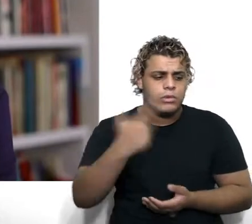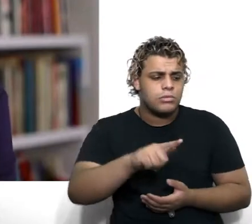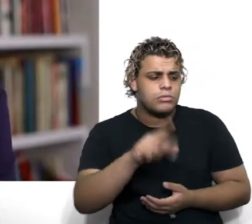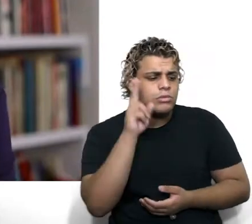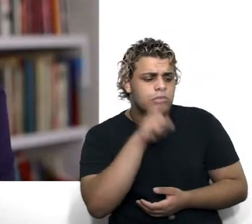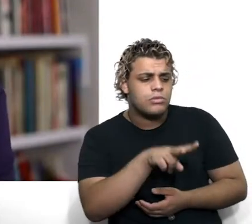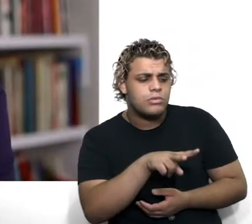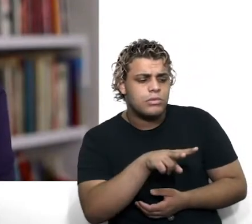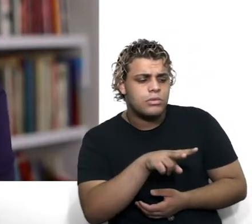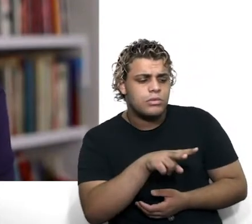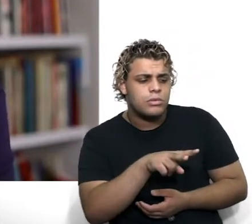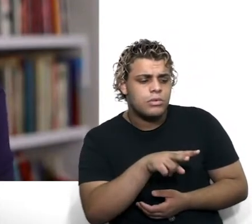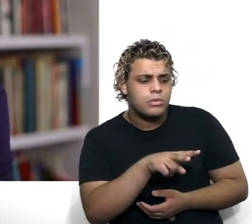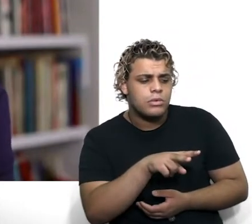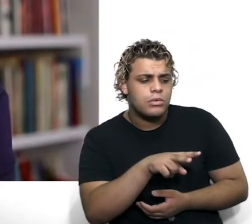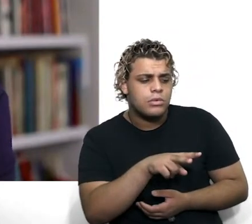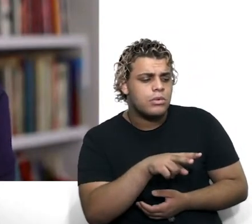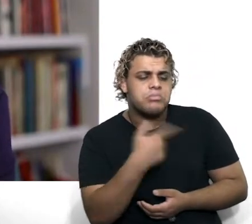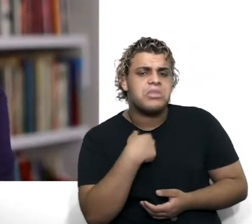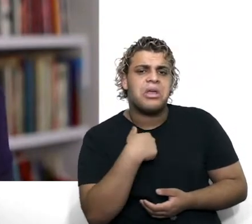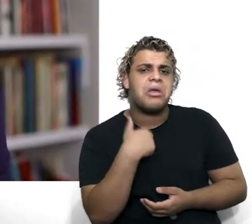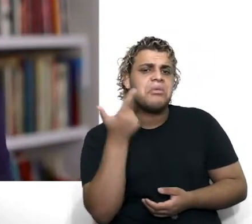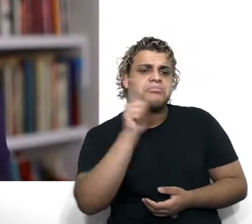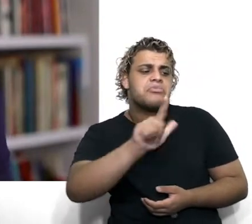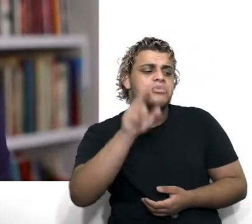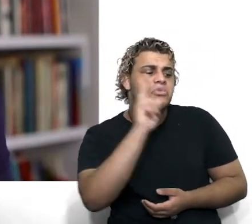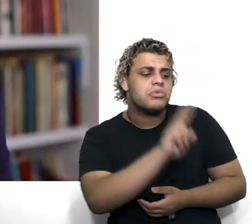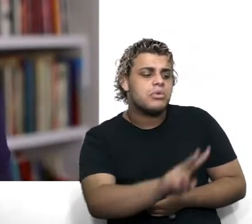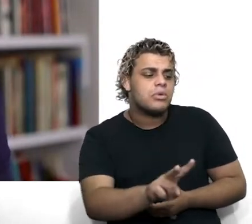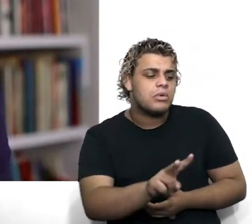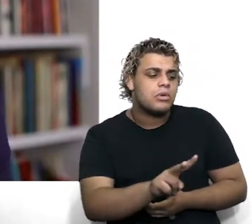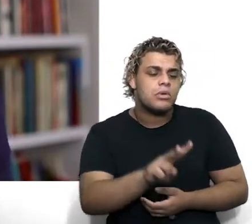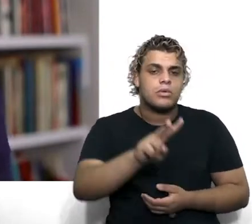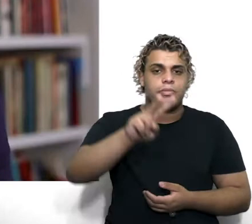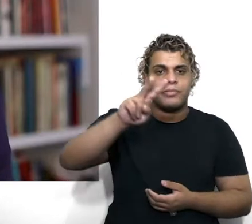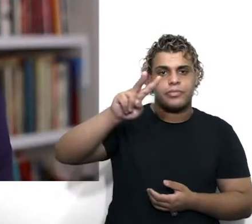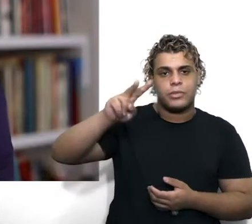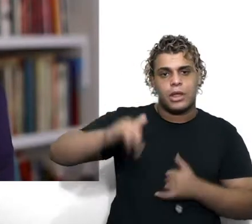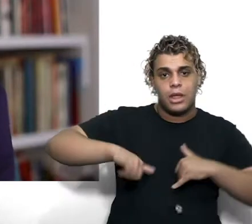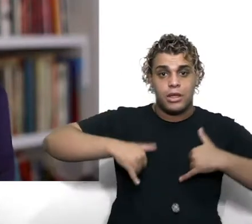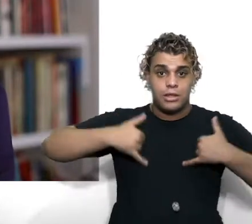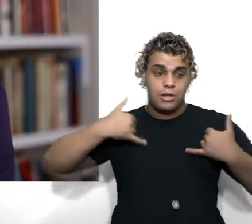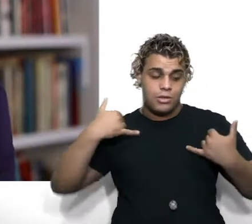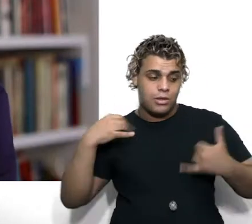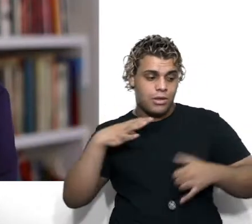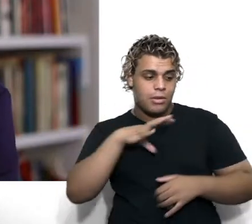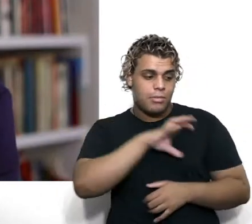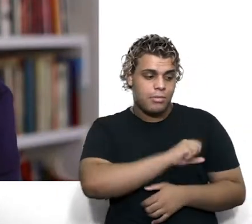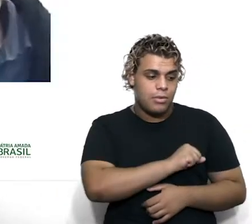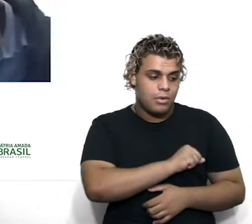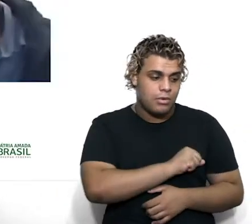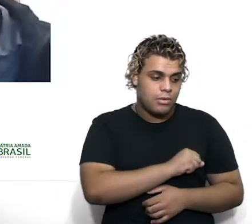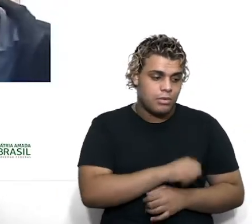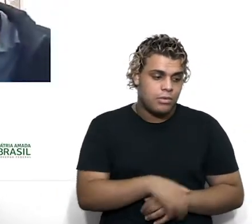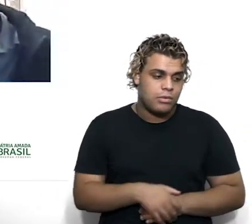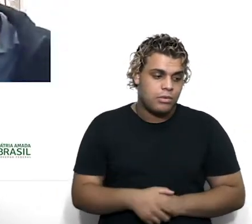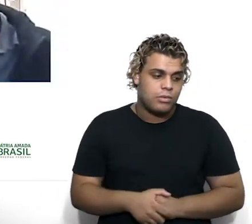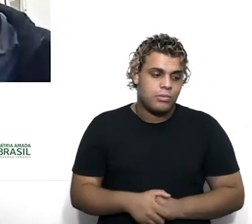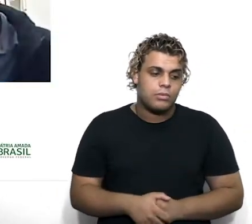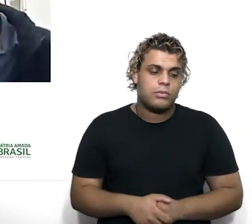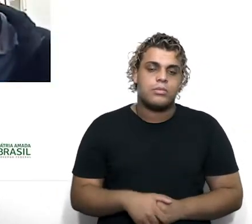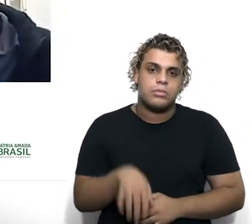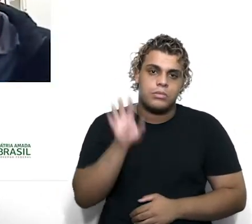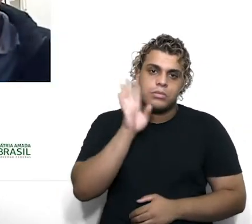Donne. O livro não consigo ver o título. Elegias Amorosas, John Donne.